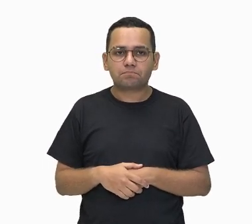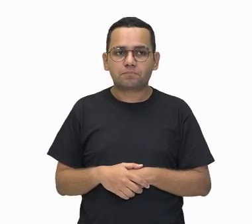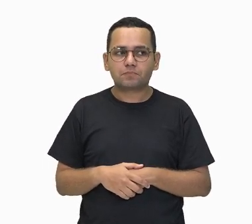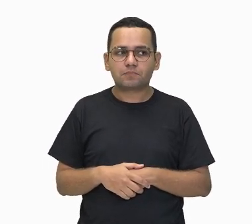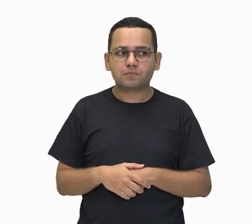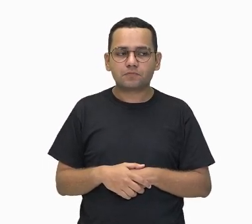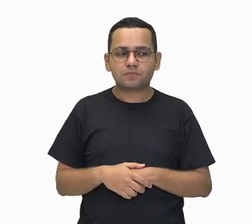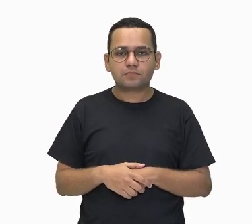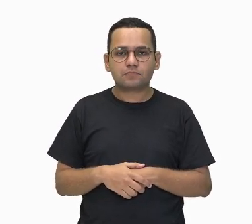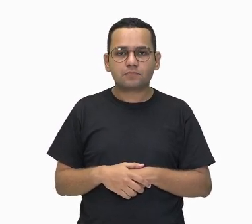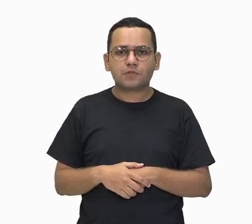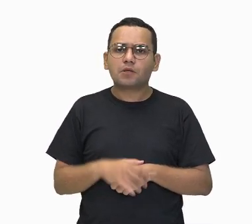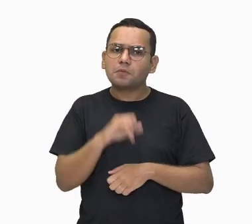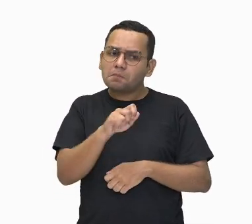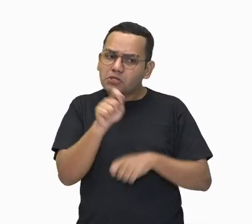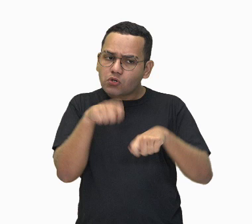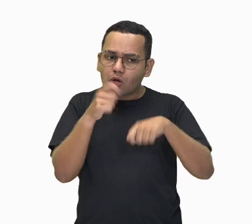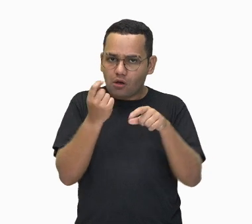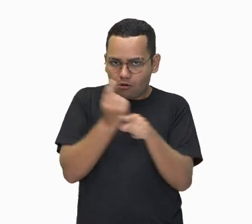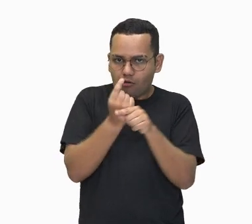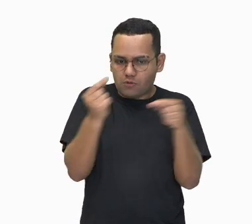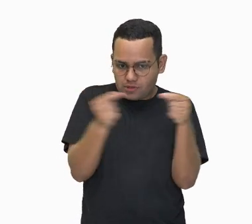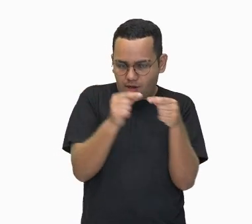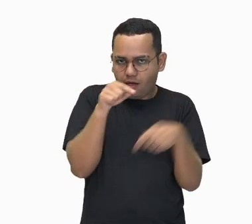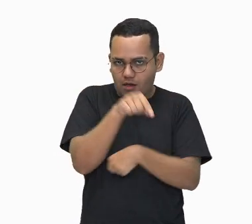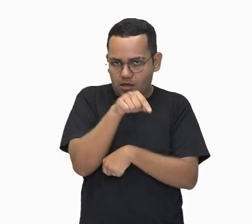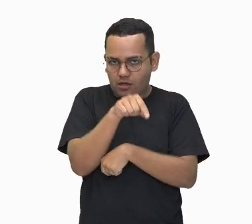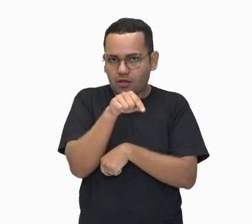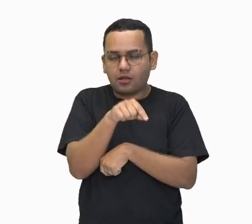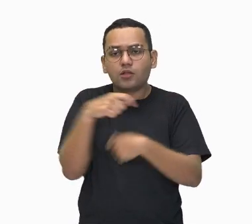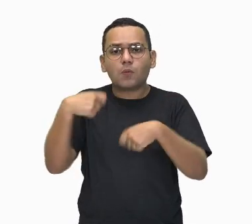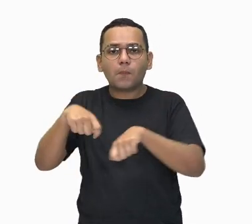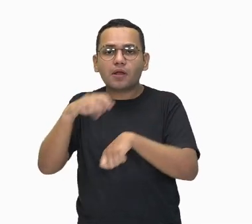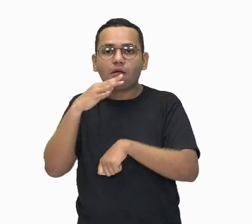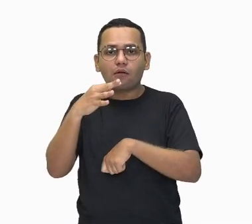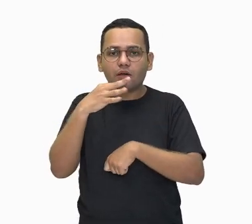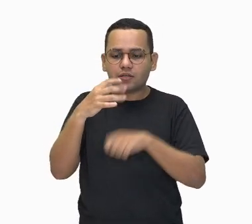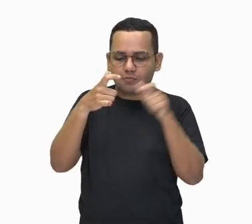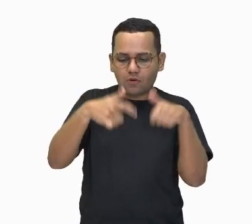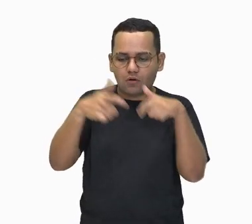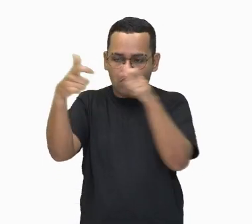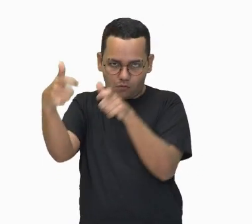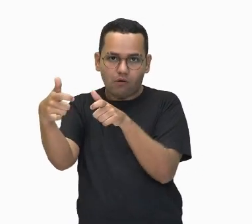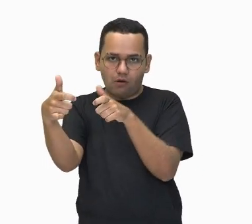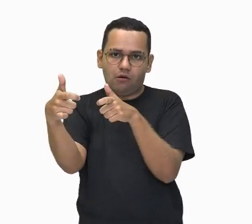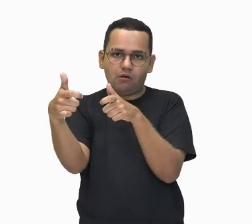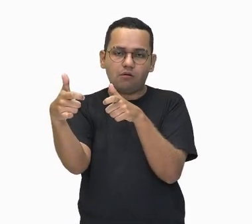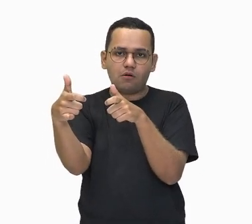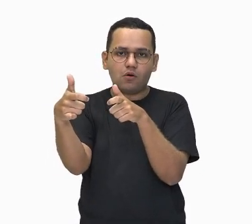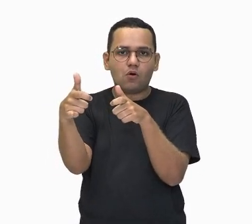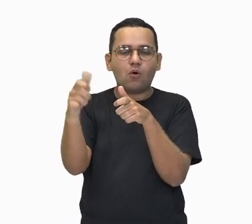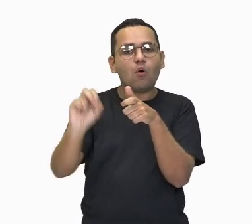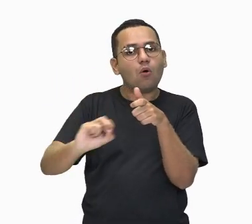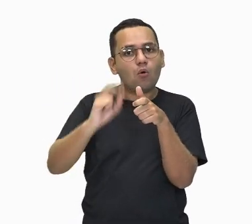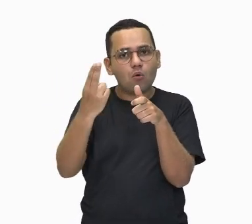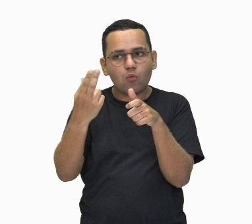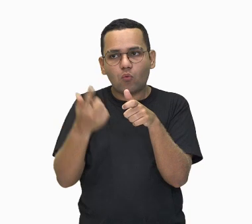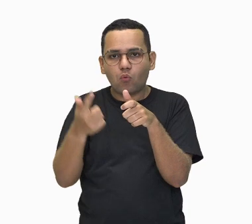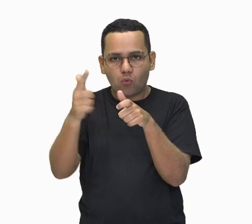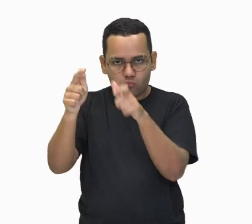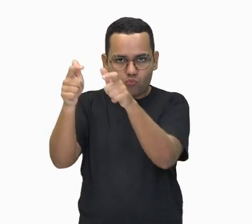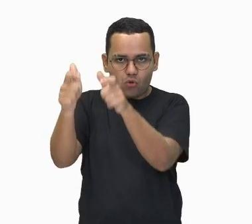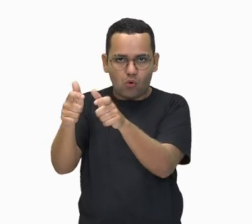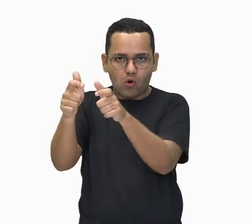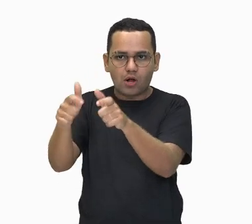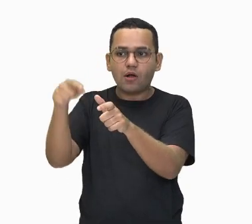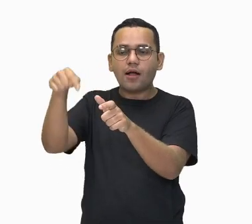determinar o coeficiente angular, a gente precisa ou conhecer esses dois pontos, ou então o segundo ponto, que é